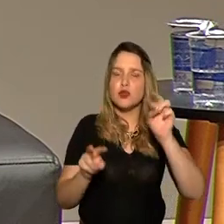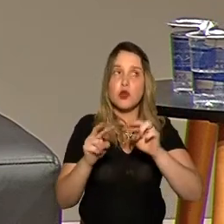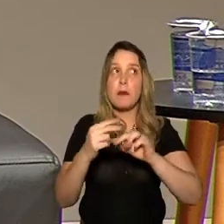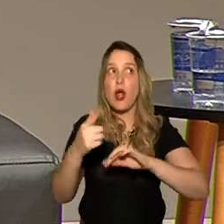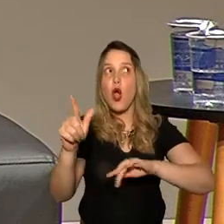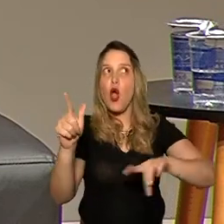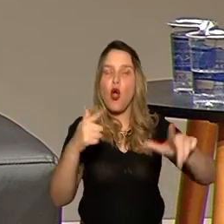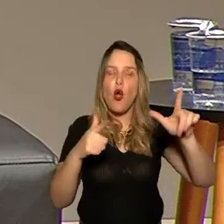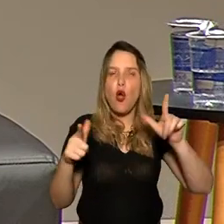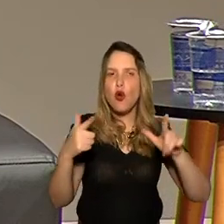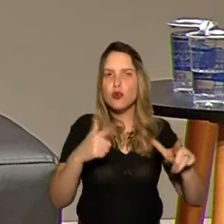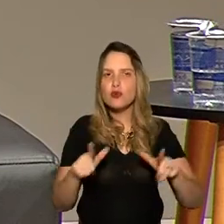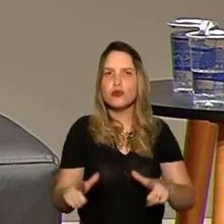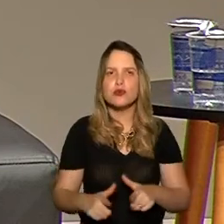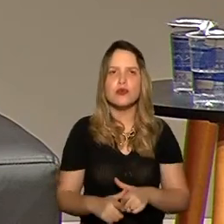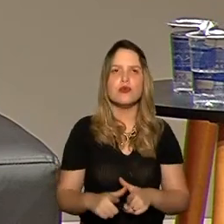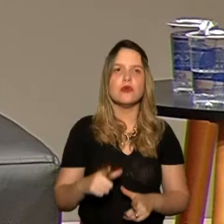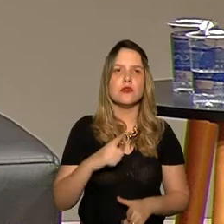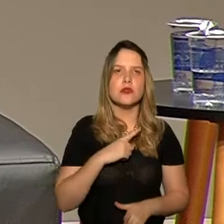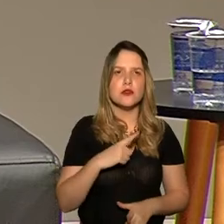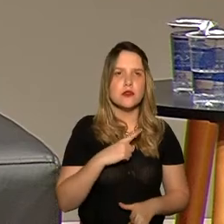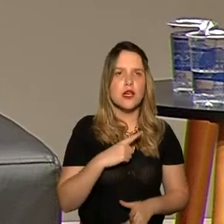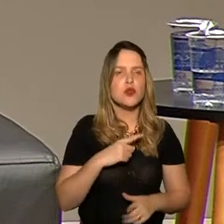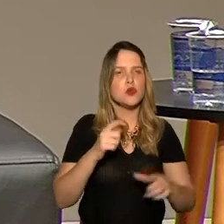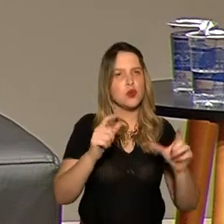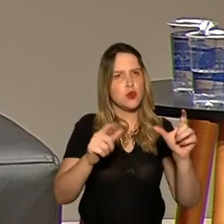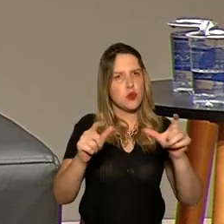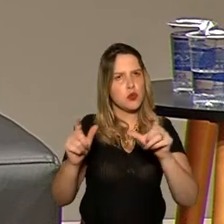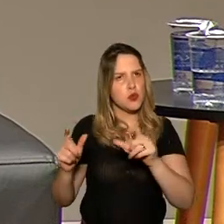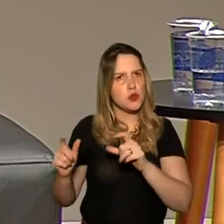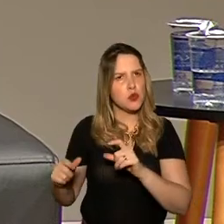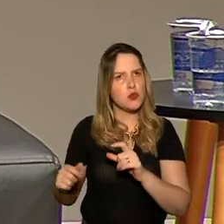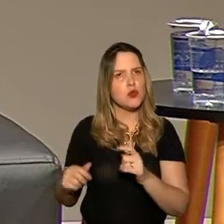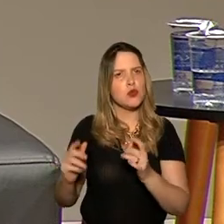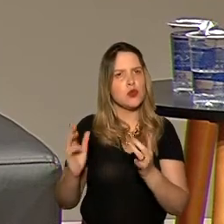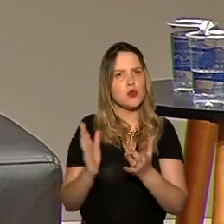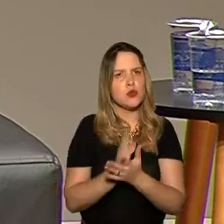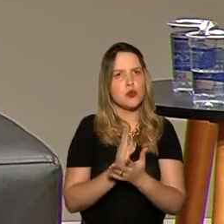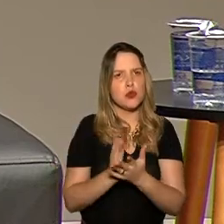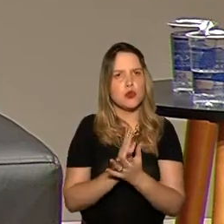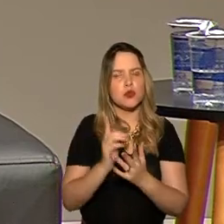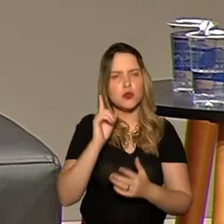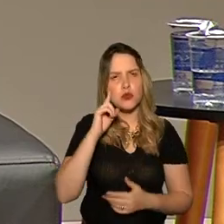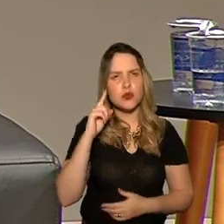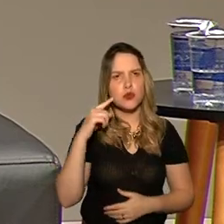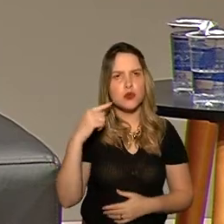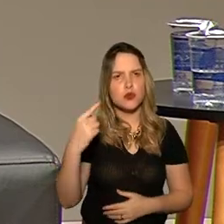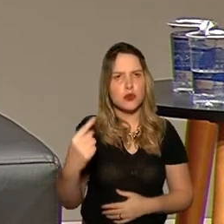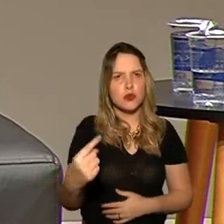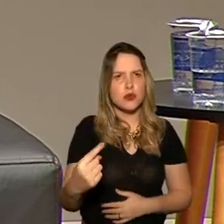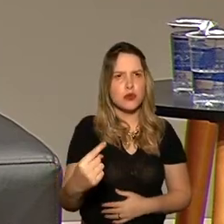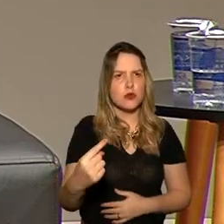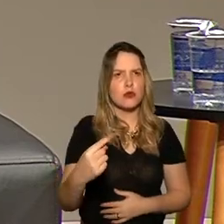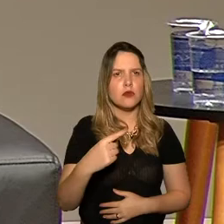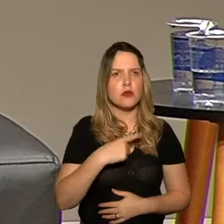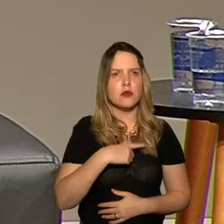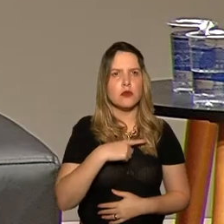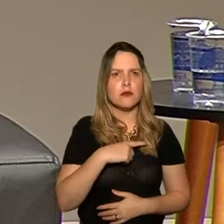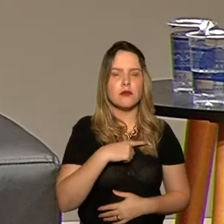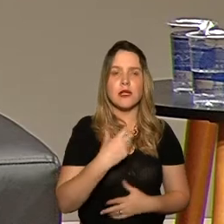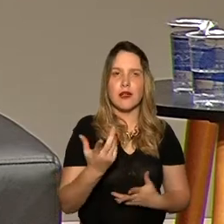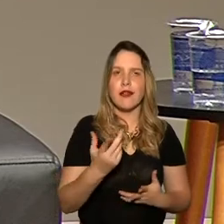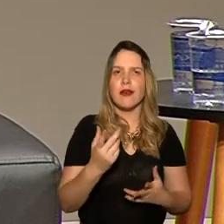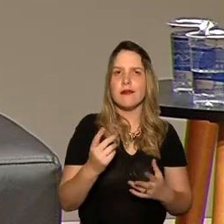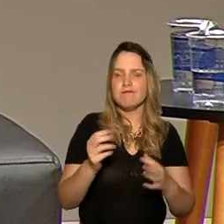outras experiências institucionais né Centro Cultural da Juventude unidades do SESC que estão espalhadas